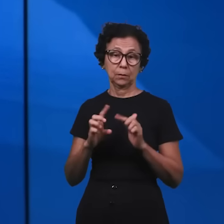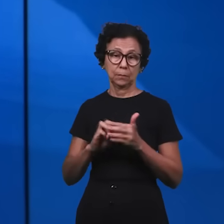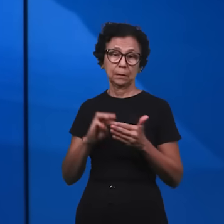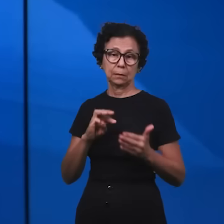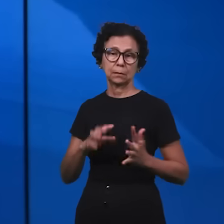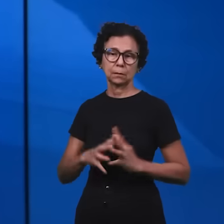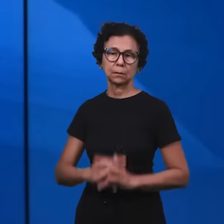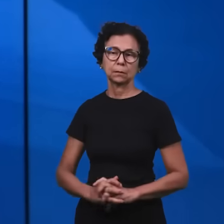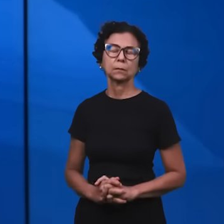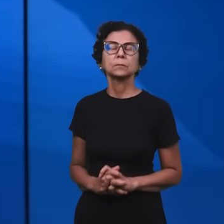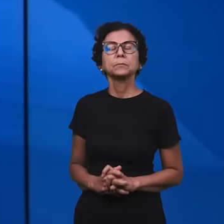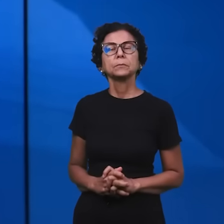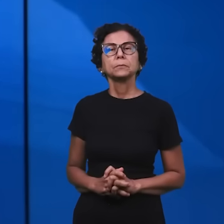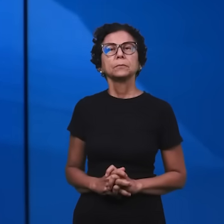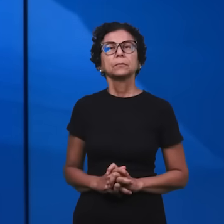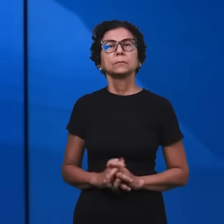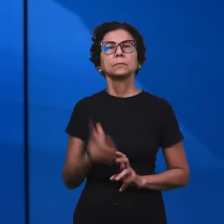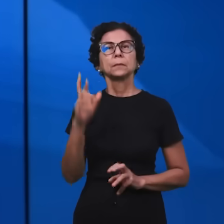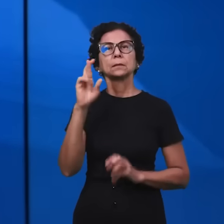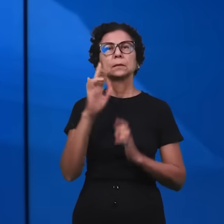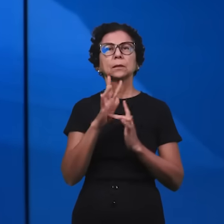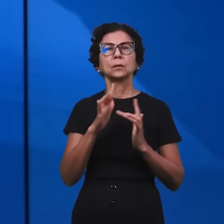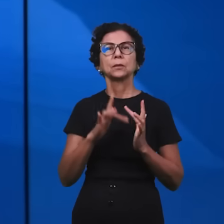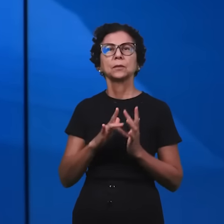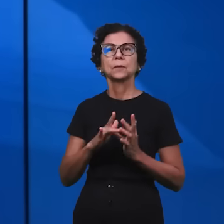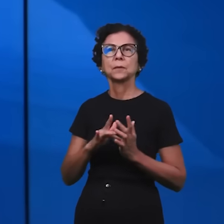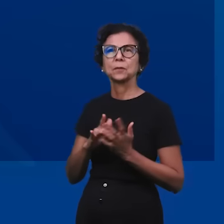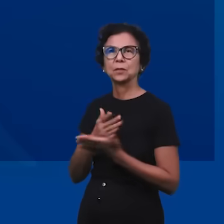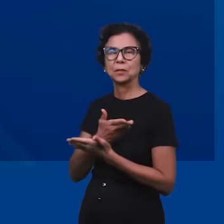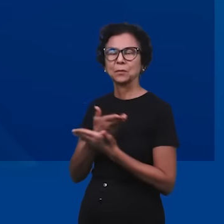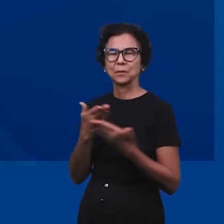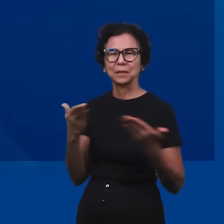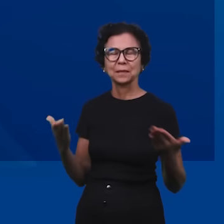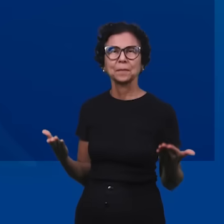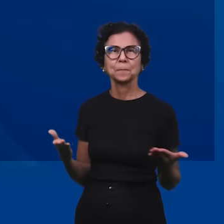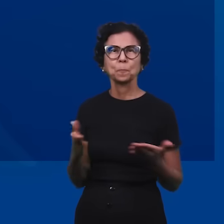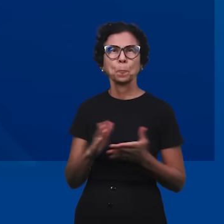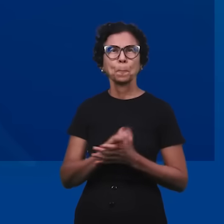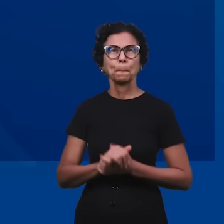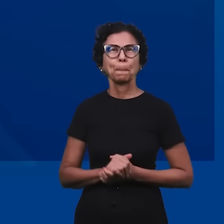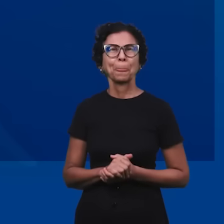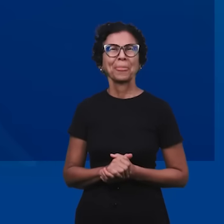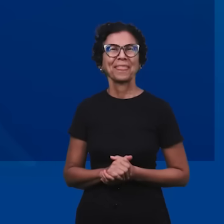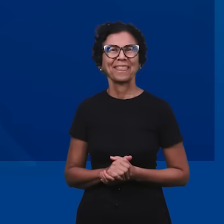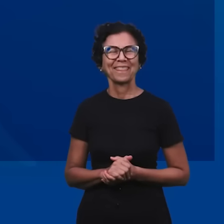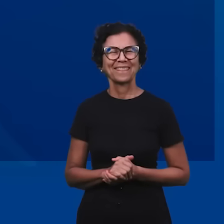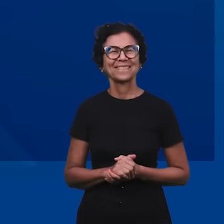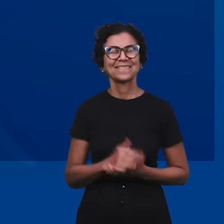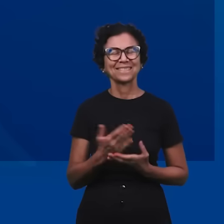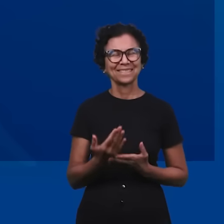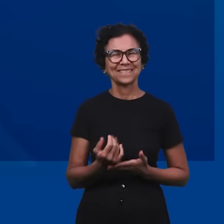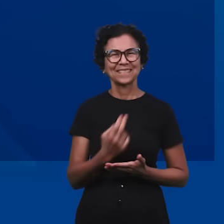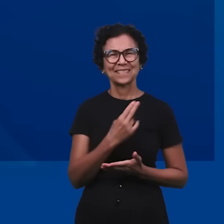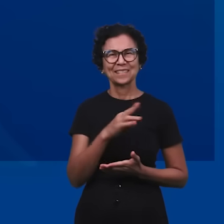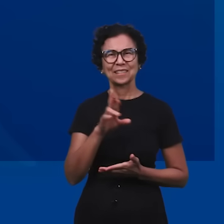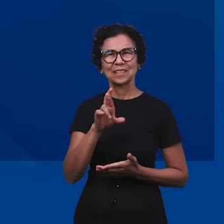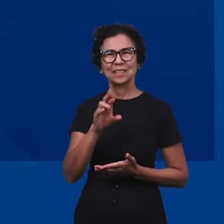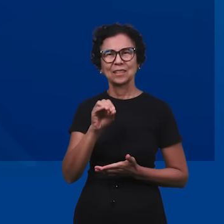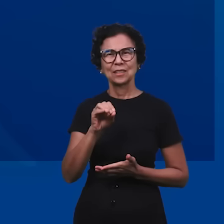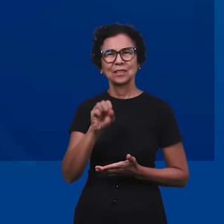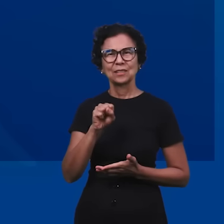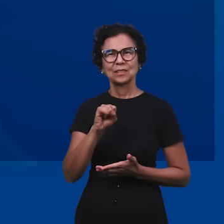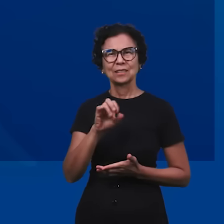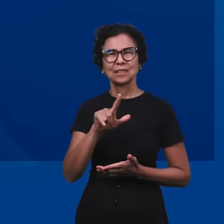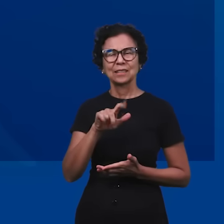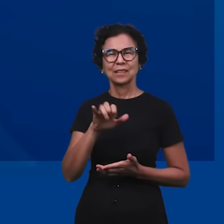Porto Seguro. Irmã Rosileide, a paz do Senhor, pode falar. A paz do Senhor Jesus. Irmãos, meu nome é Rosileide, sou daqui